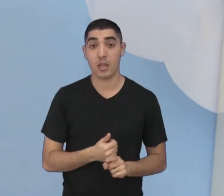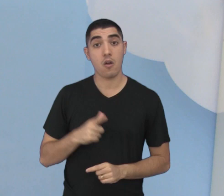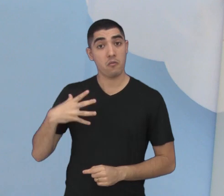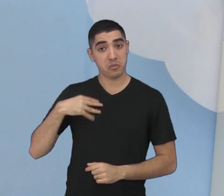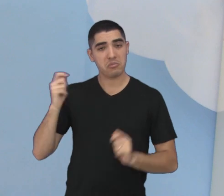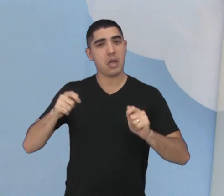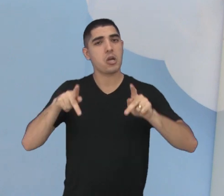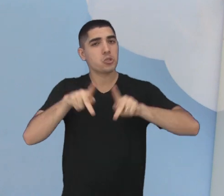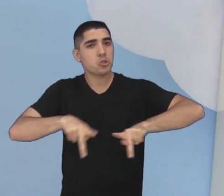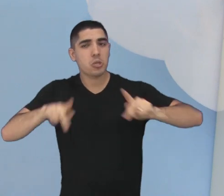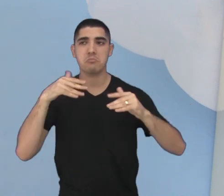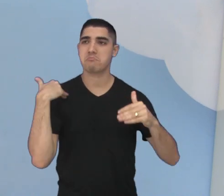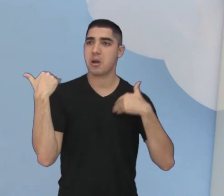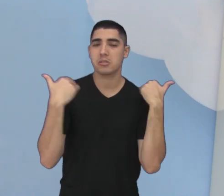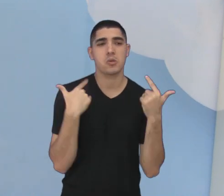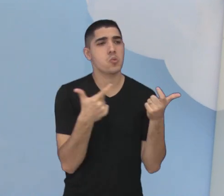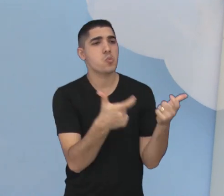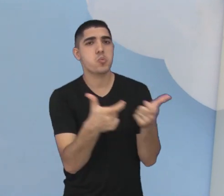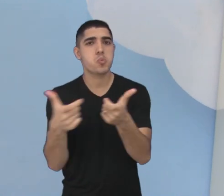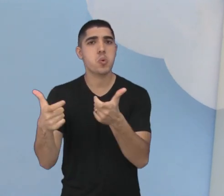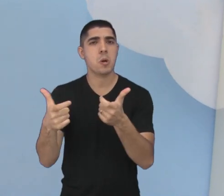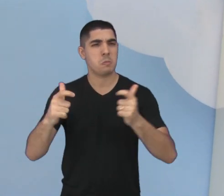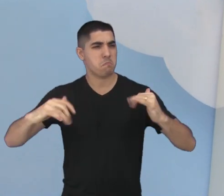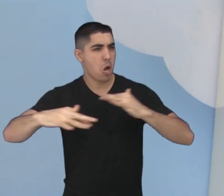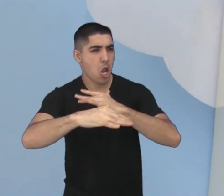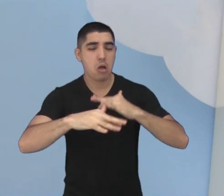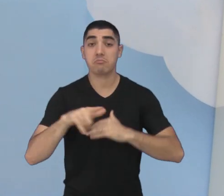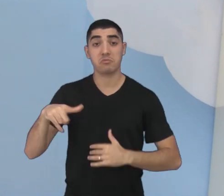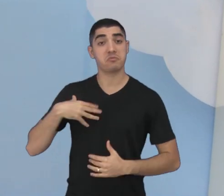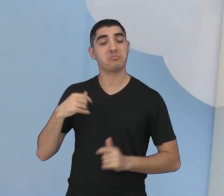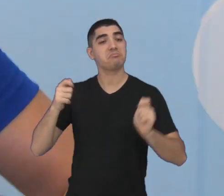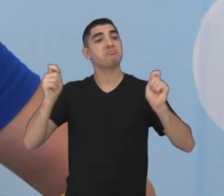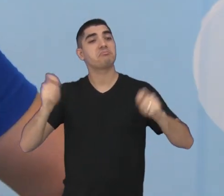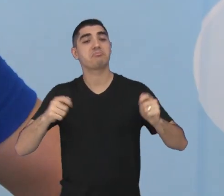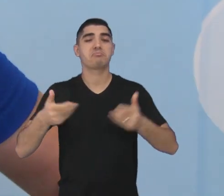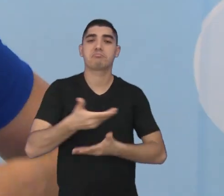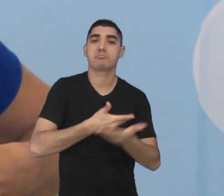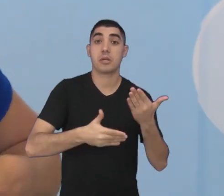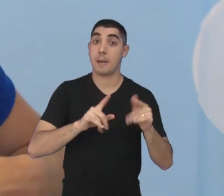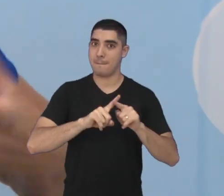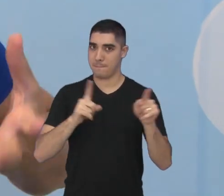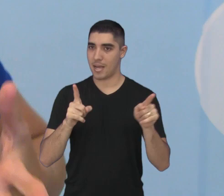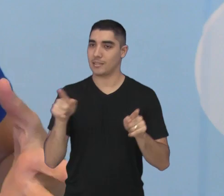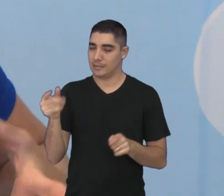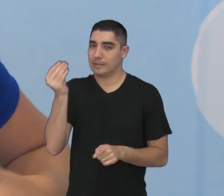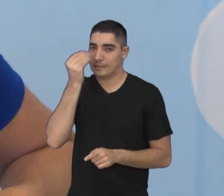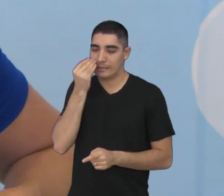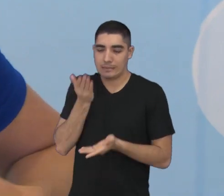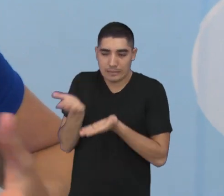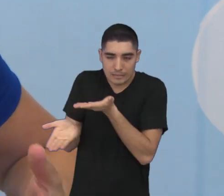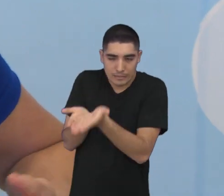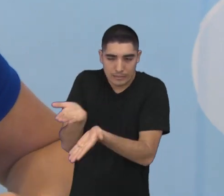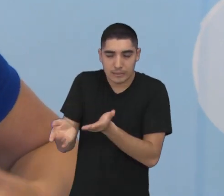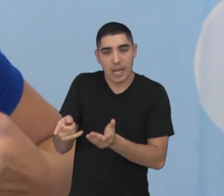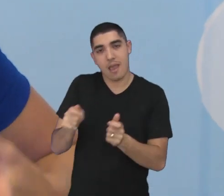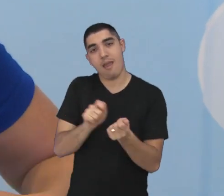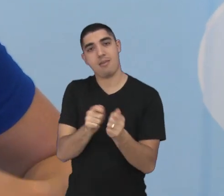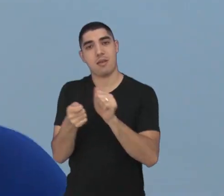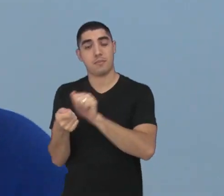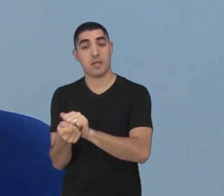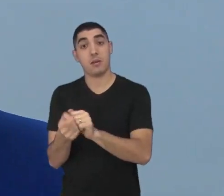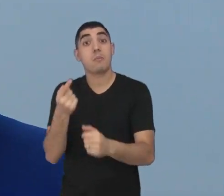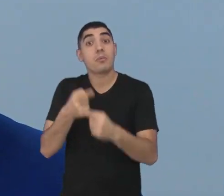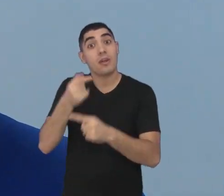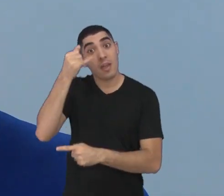família consegue passear em shoppings e outros locais movimentados, mas essa conquista exigiu uma adaptação ao longo dos anos